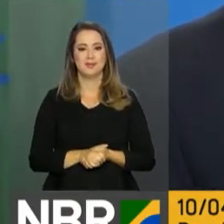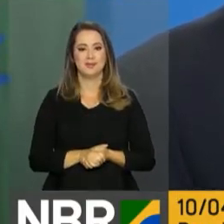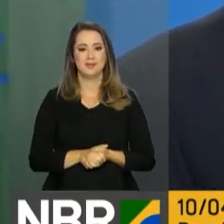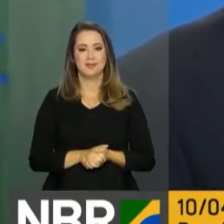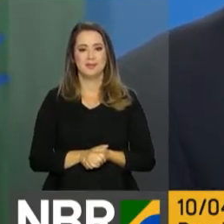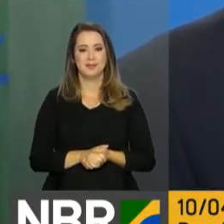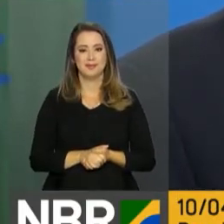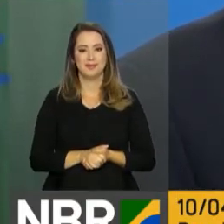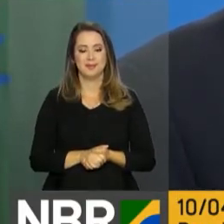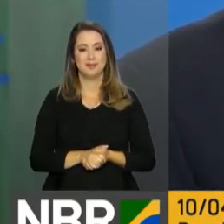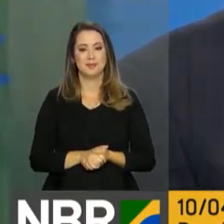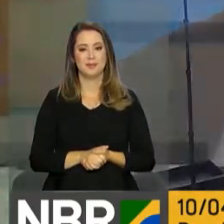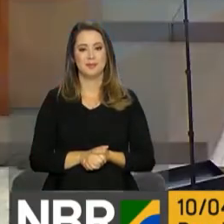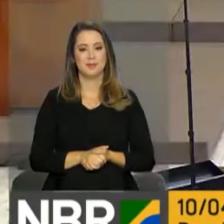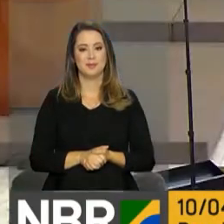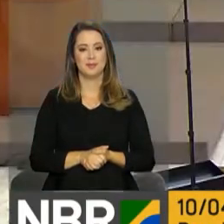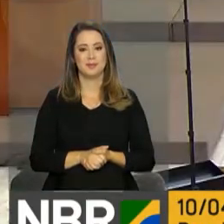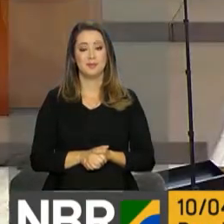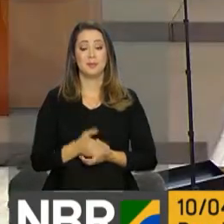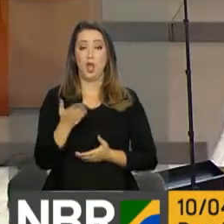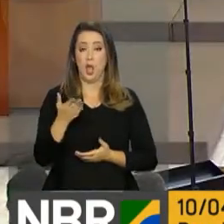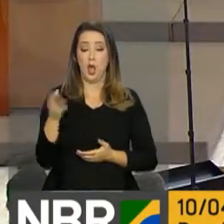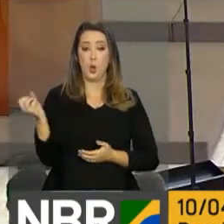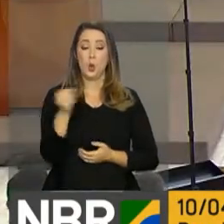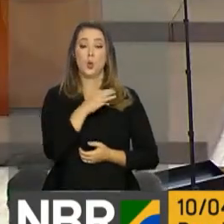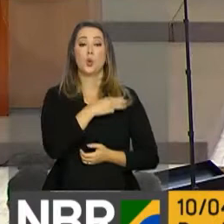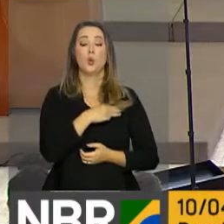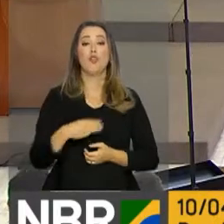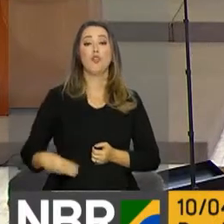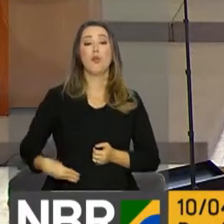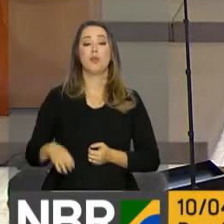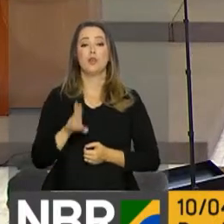você, caríssimo Alberto Beltrame,